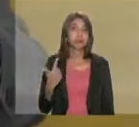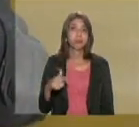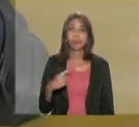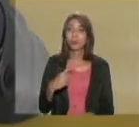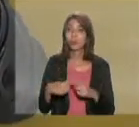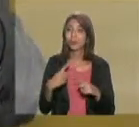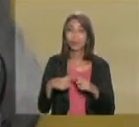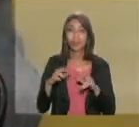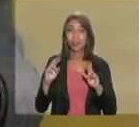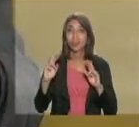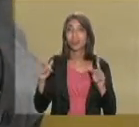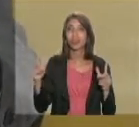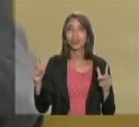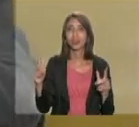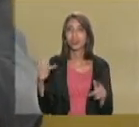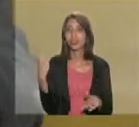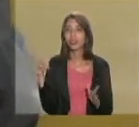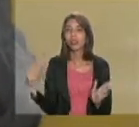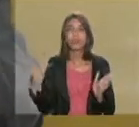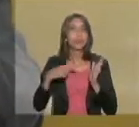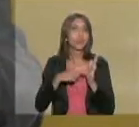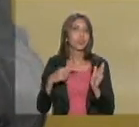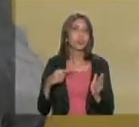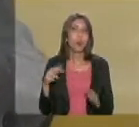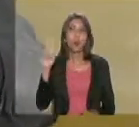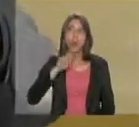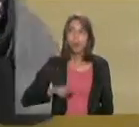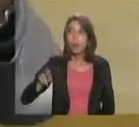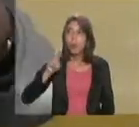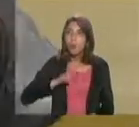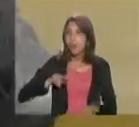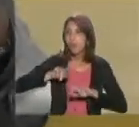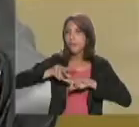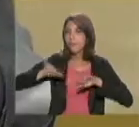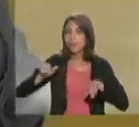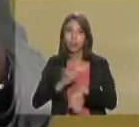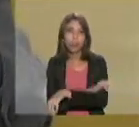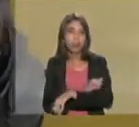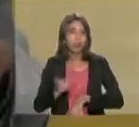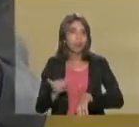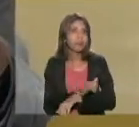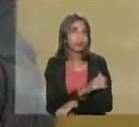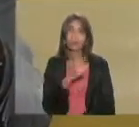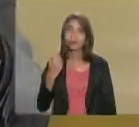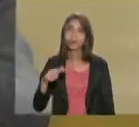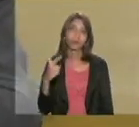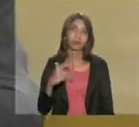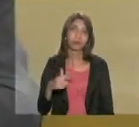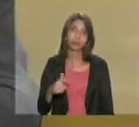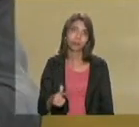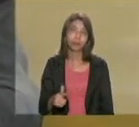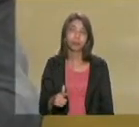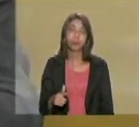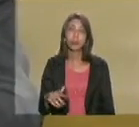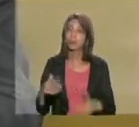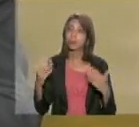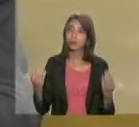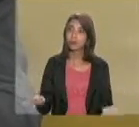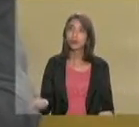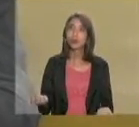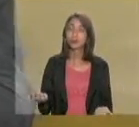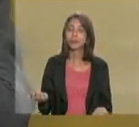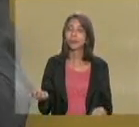uma outra destinação, porque não são arenas multiuso, como se fala na aplicação das